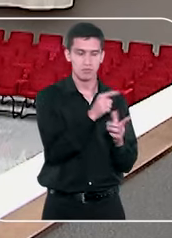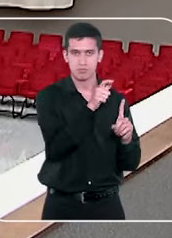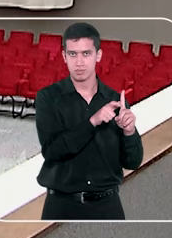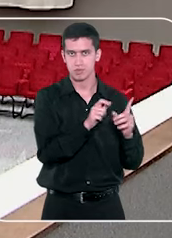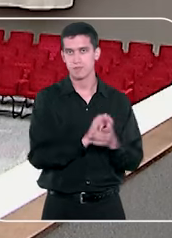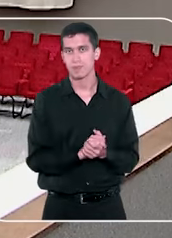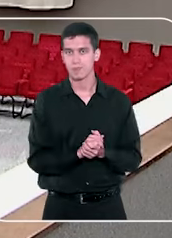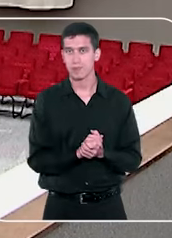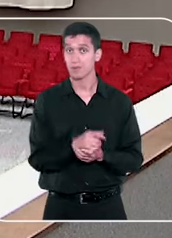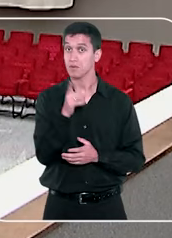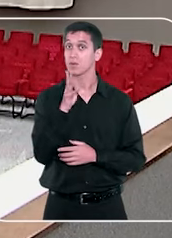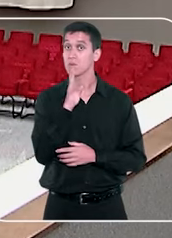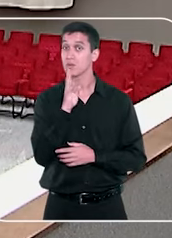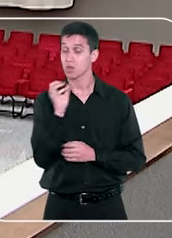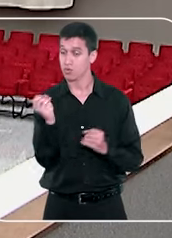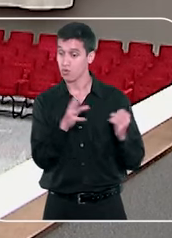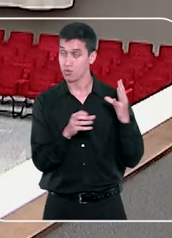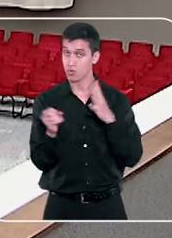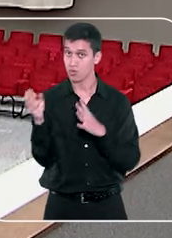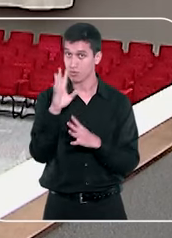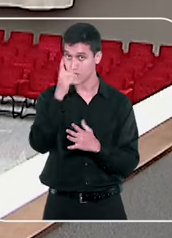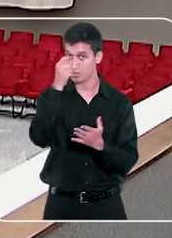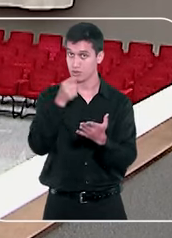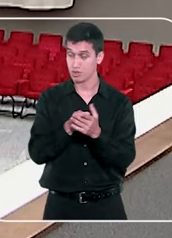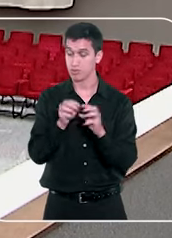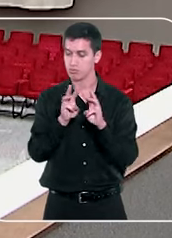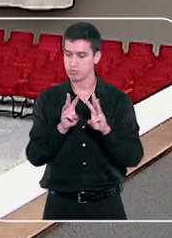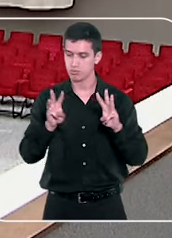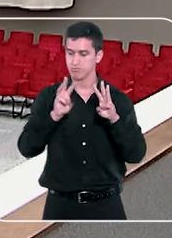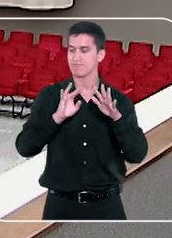devedor. Você confere essas e outras notícias no